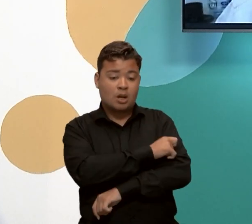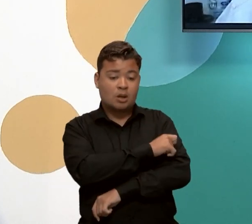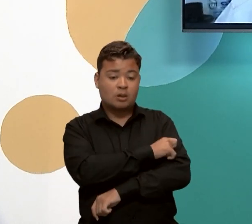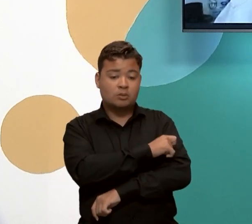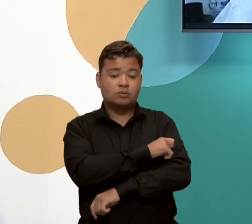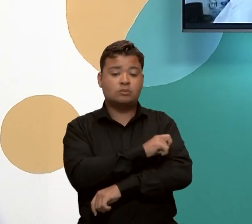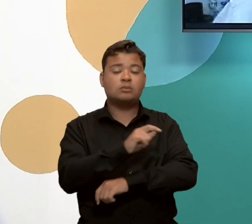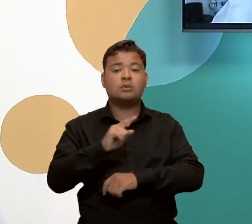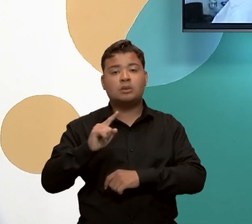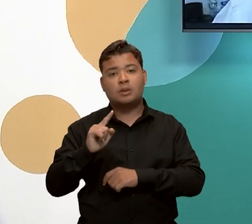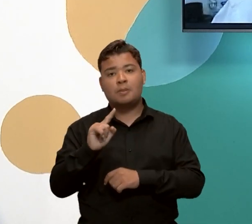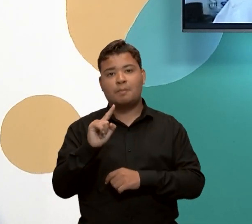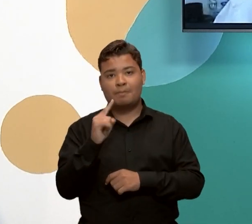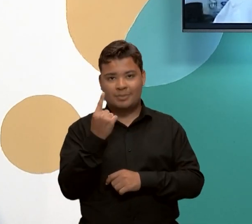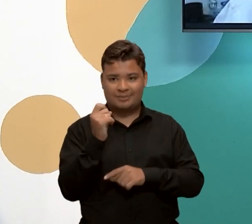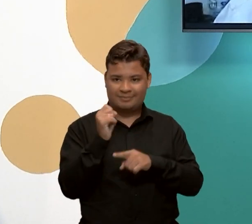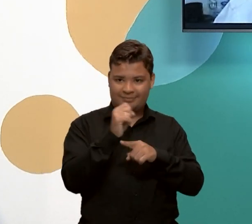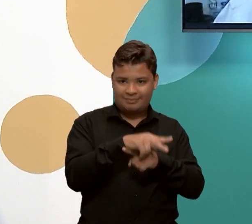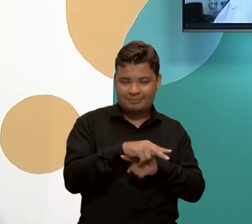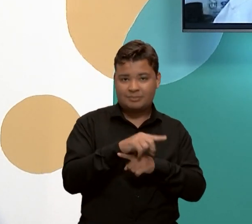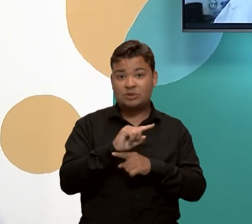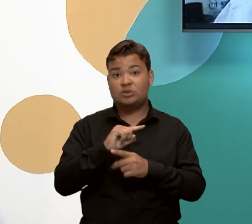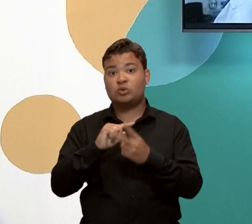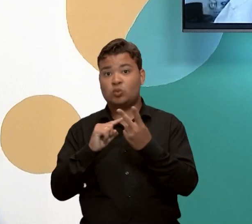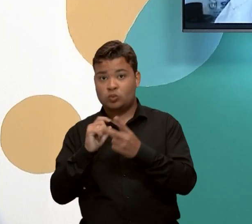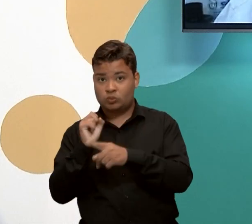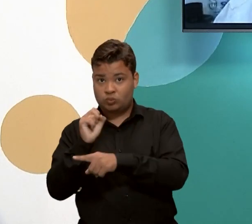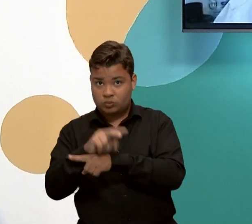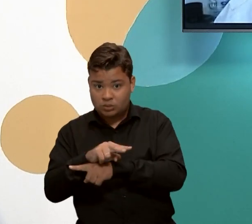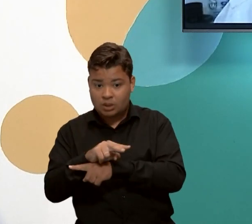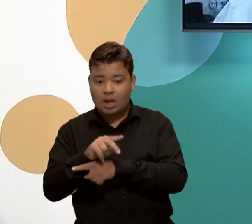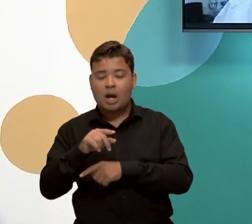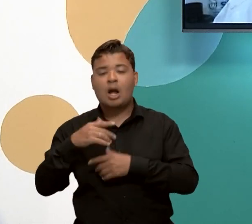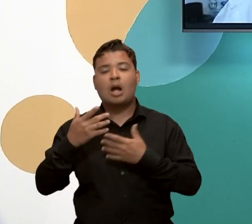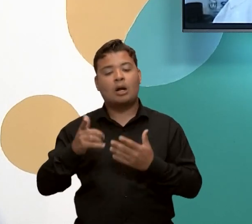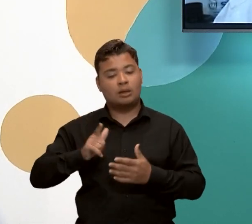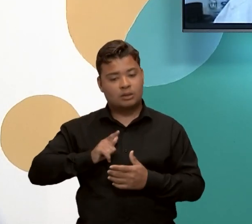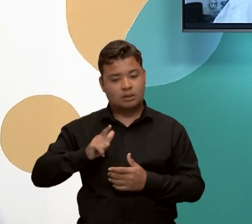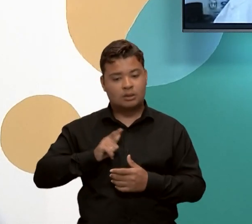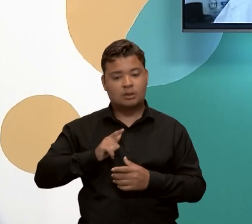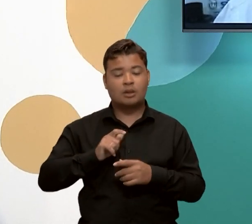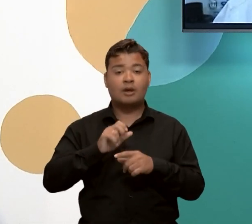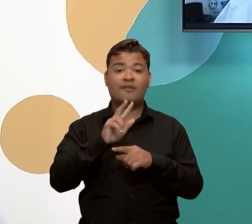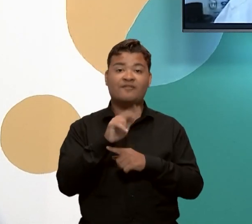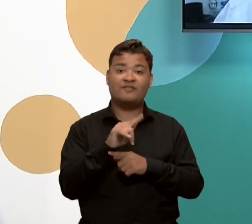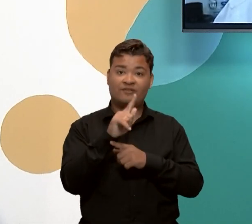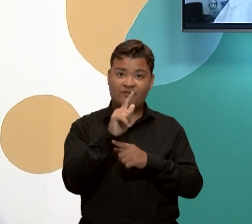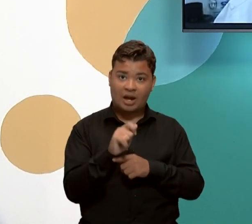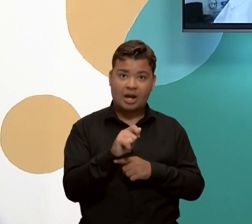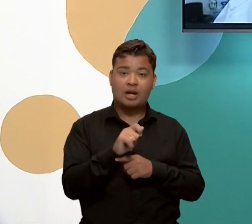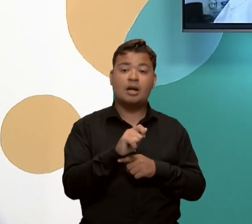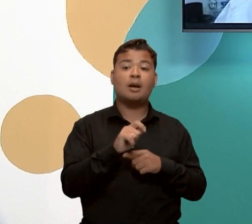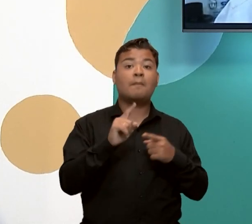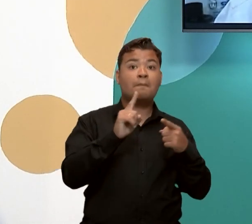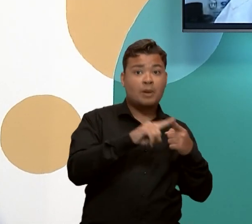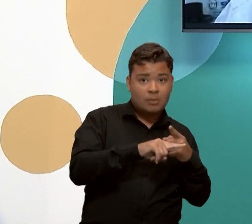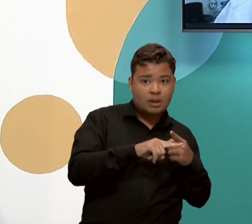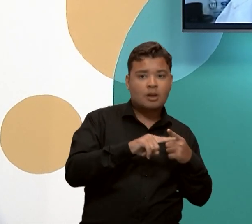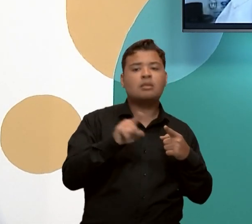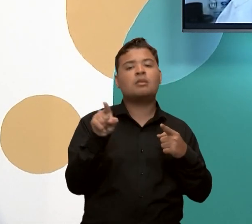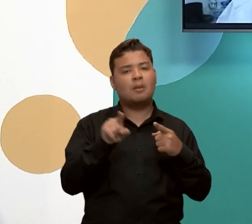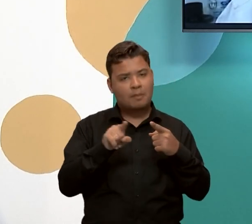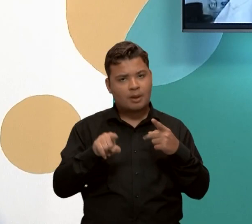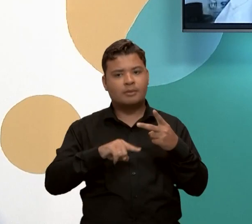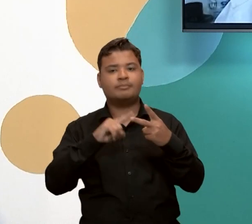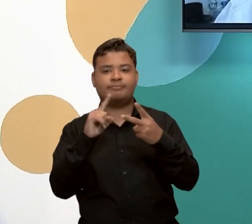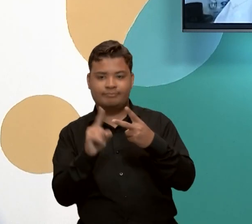e no segundo turno. Nesses casos específicos, há uma reserva de vaga para o primeiro e para o segundo turno. Ao